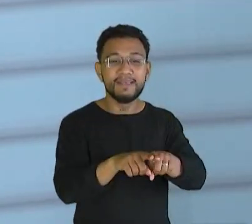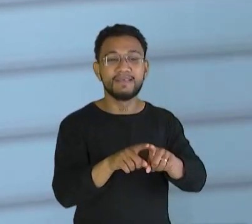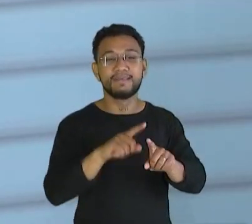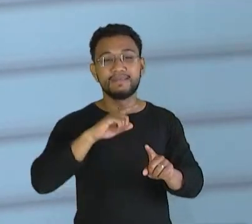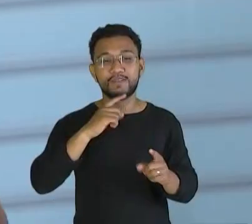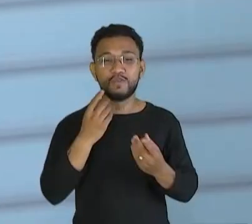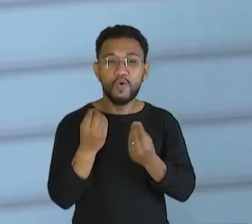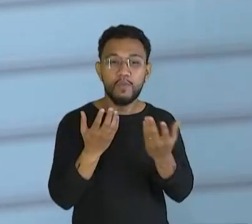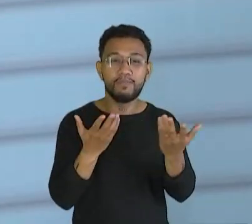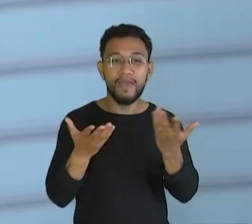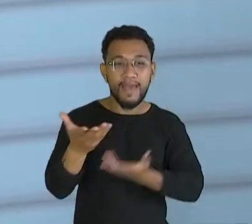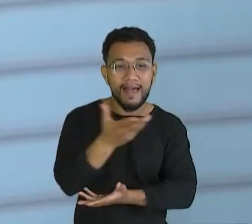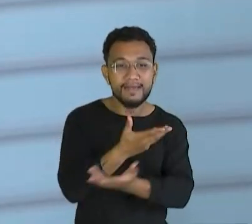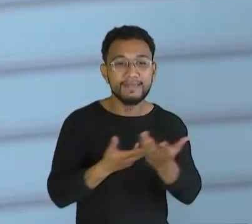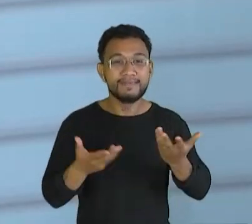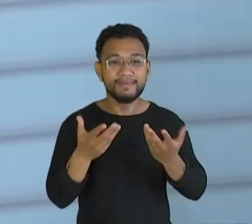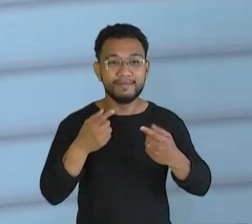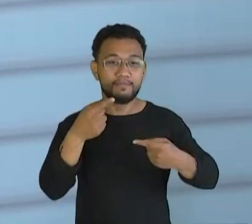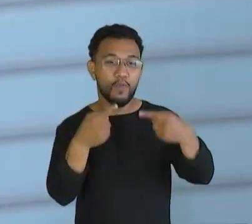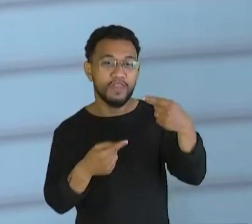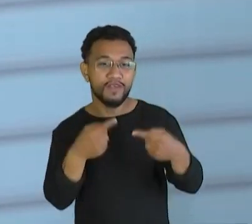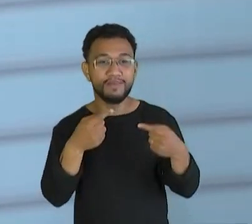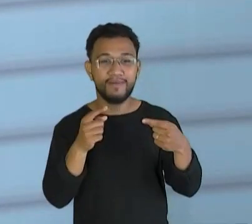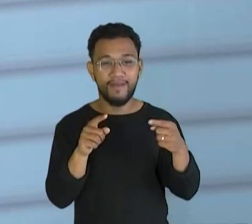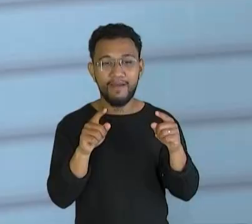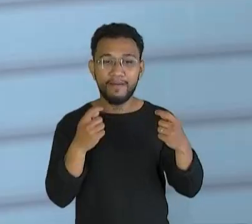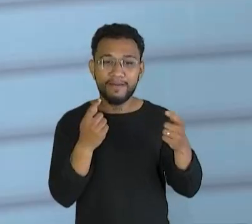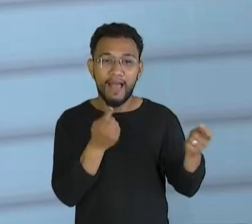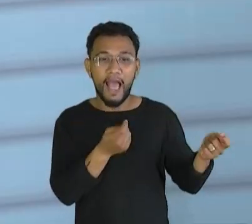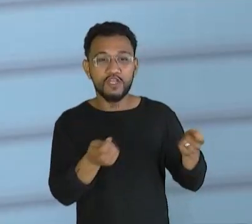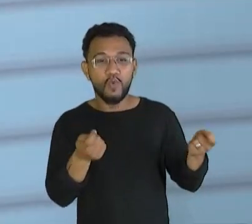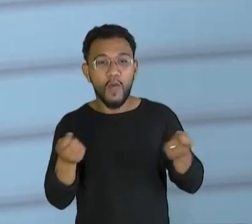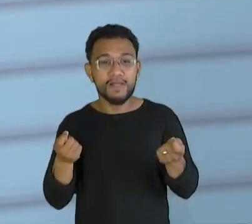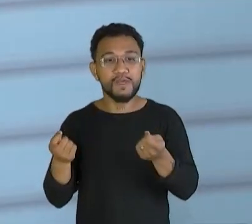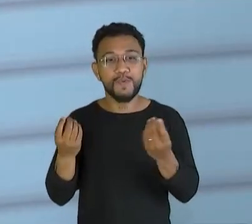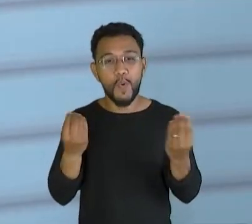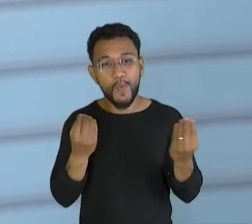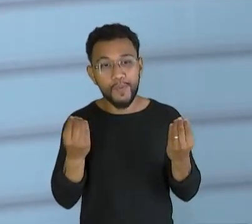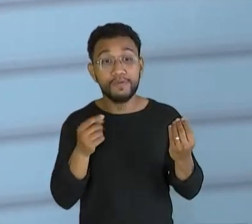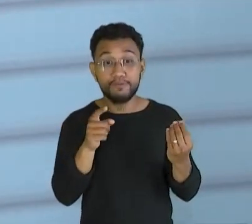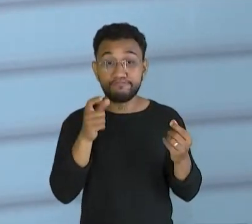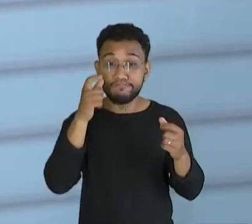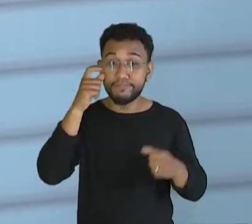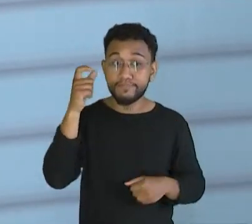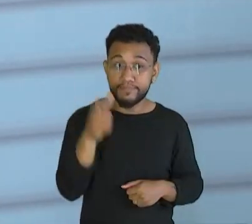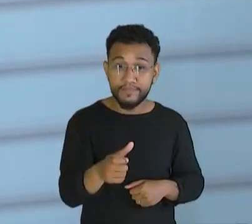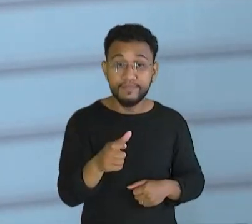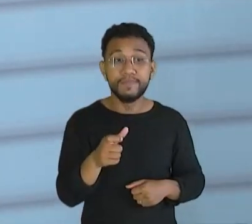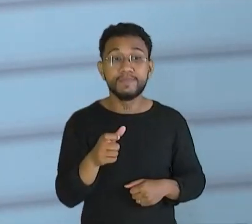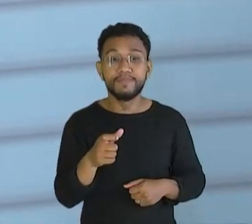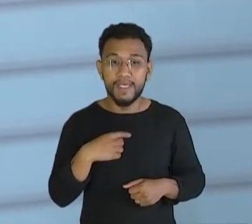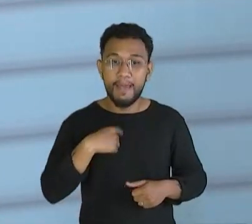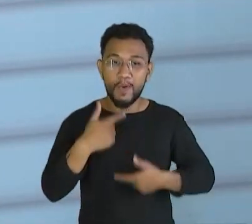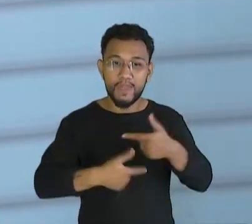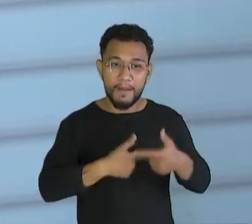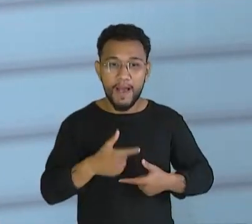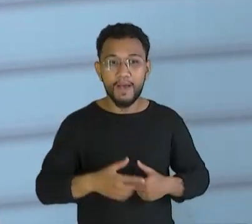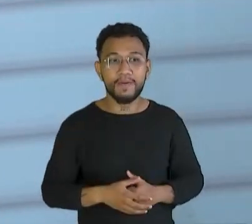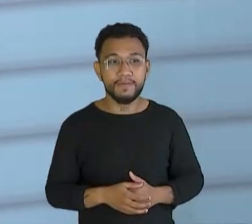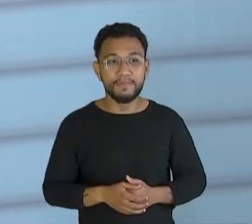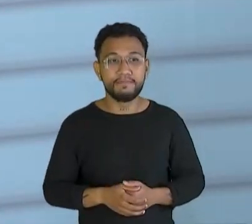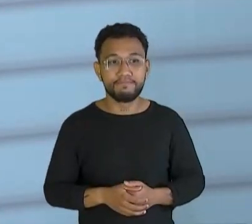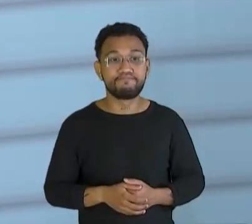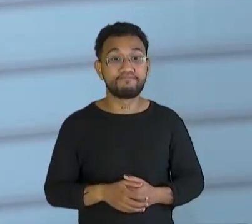políticos. Essa parte de articulação, sim, né, é algo que me interessa muito. E esse é o seu trabalho lá. Exatamente. Eu fico